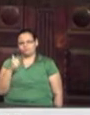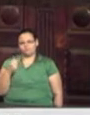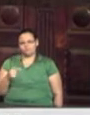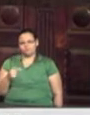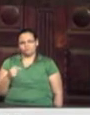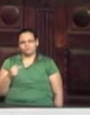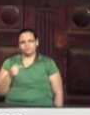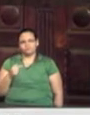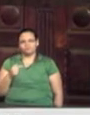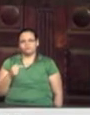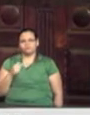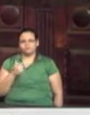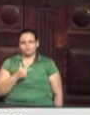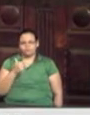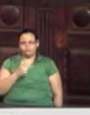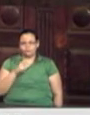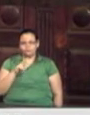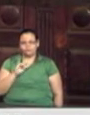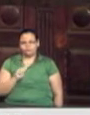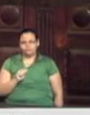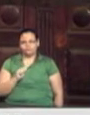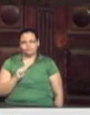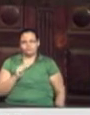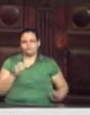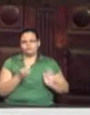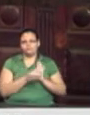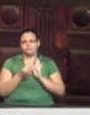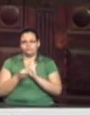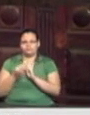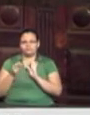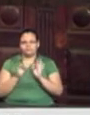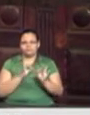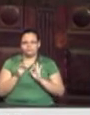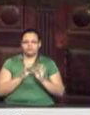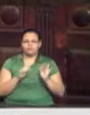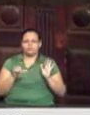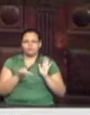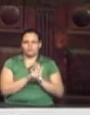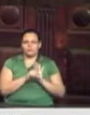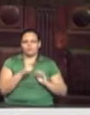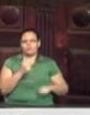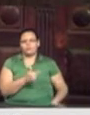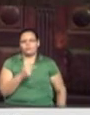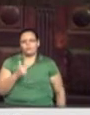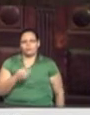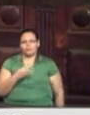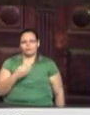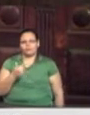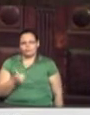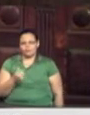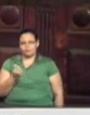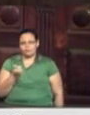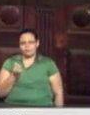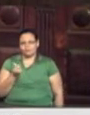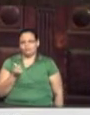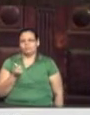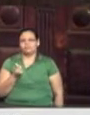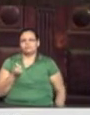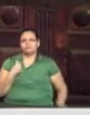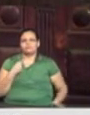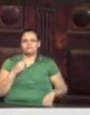Excelência a segunda via do autógrafo do projeto de lei 2248/16, oriundo da